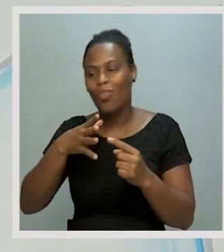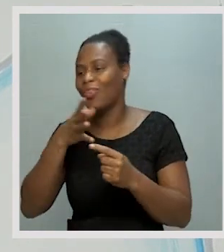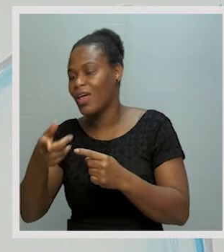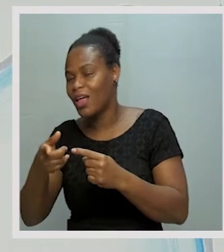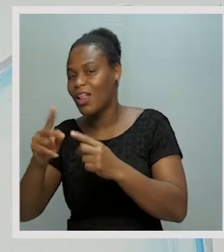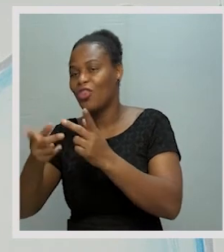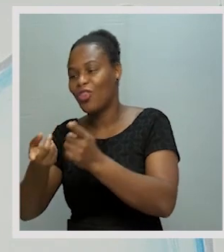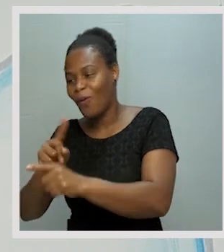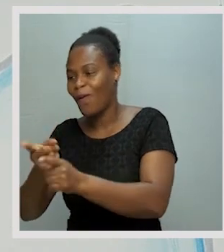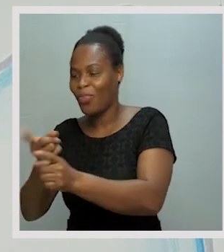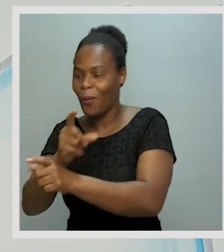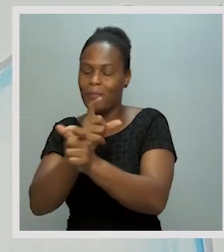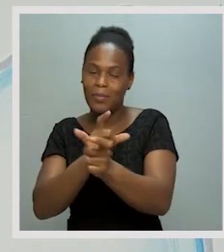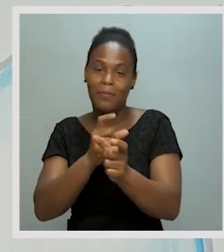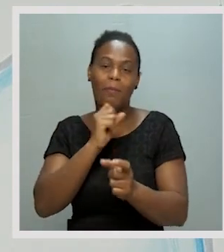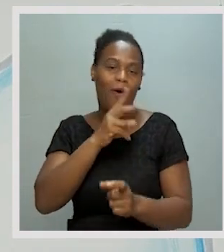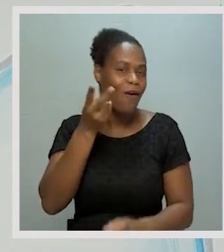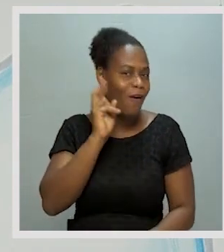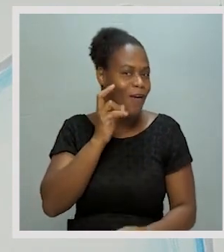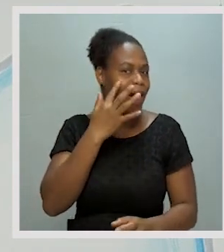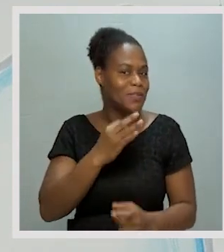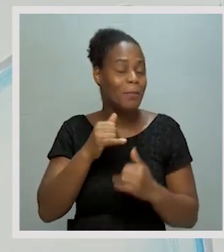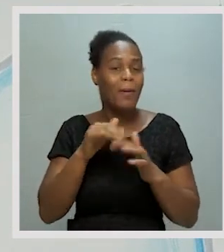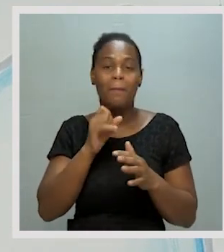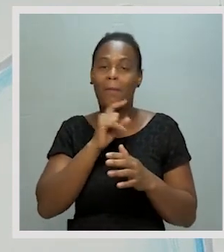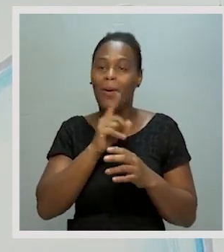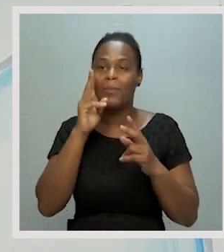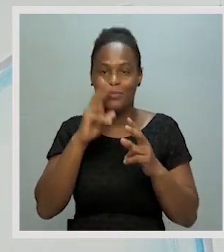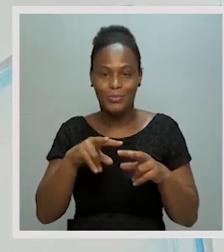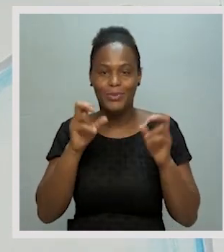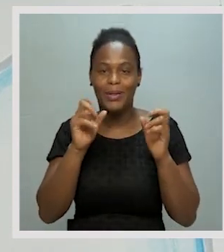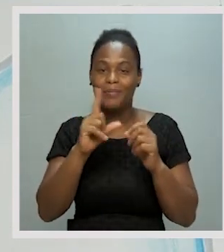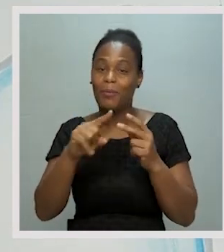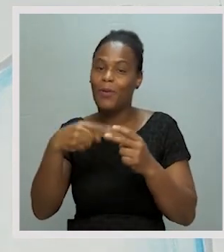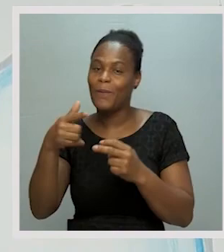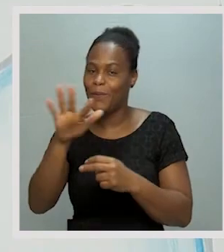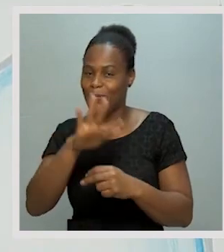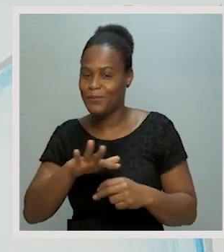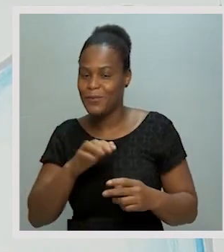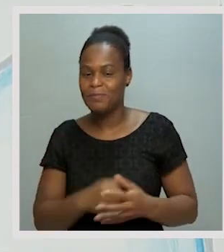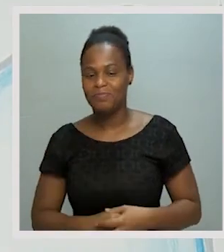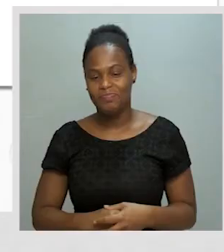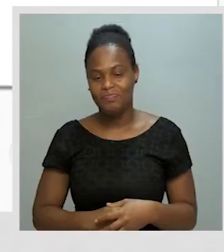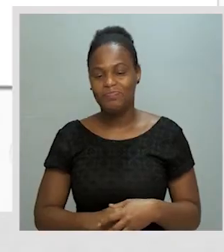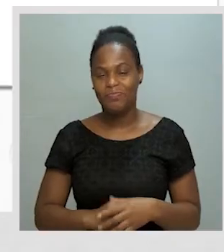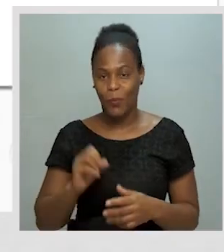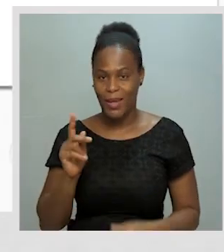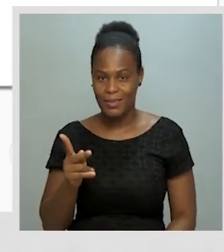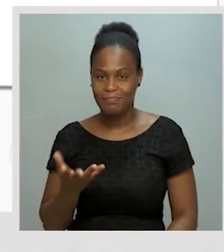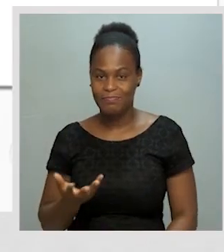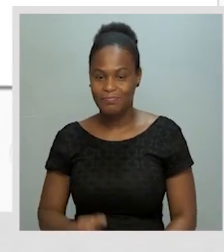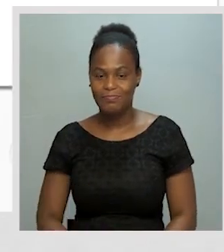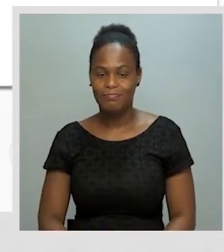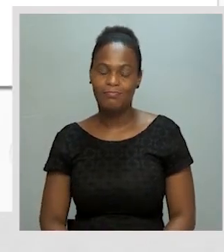isso, pode ser que vocês tenham ouvido assim, mas também podemos encontrar da outra forma.